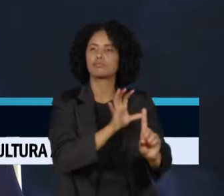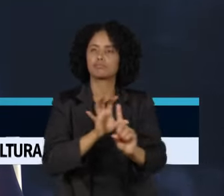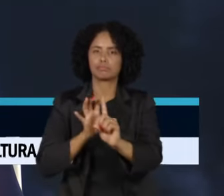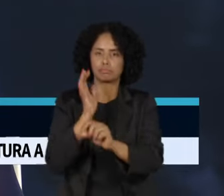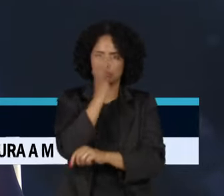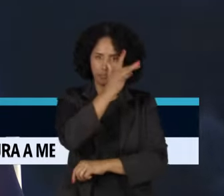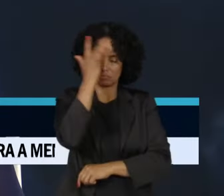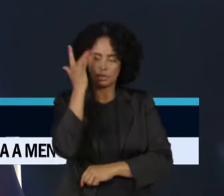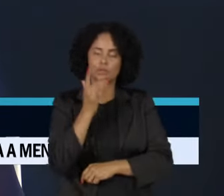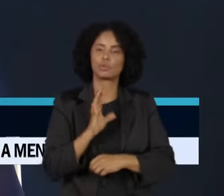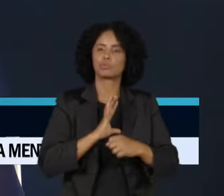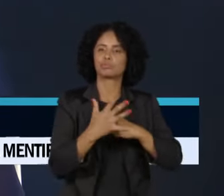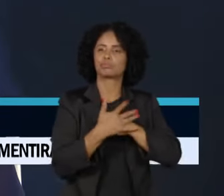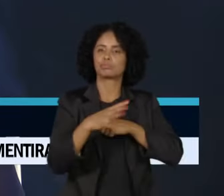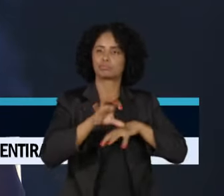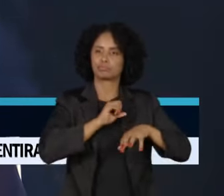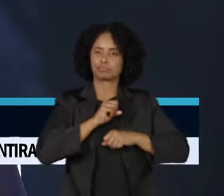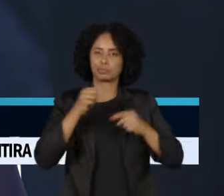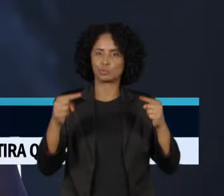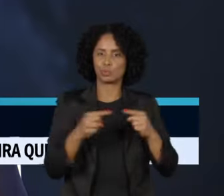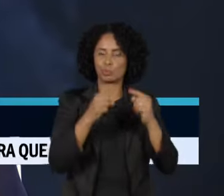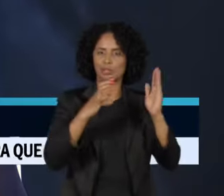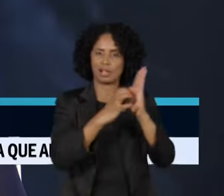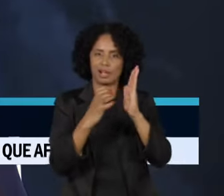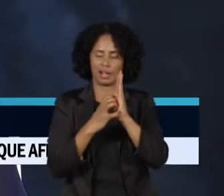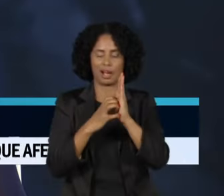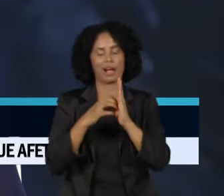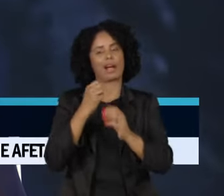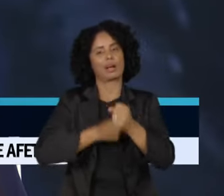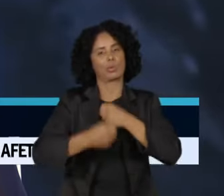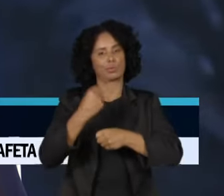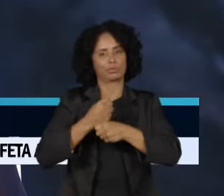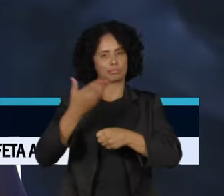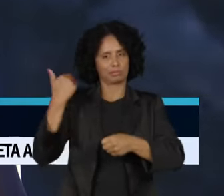a Covid-19 ao vírus da AIDS no fim do ano passado.